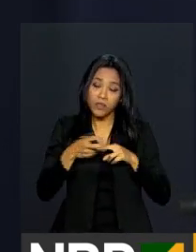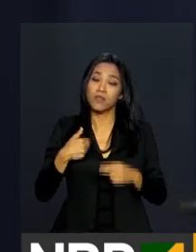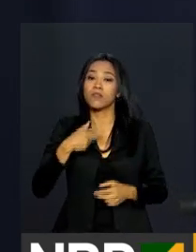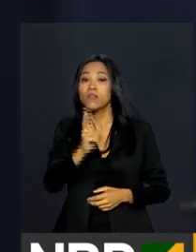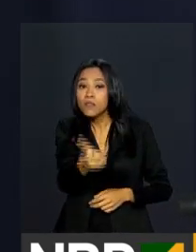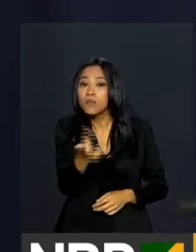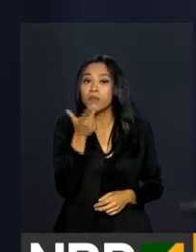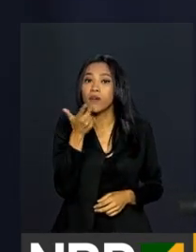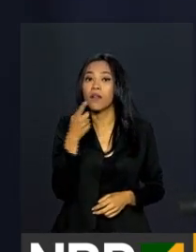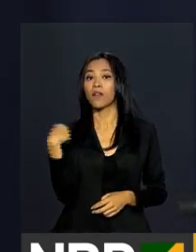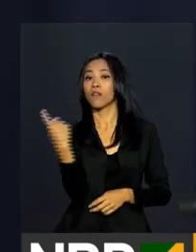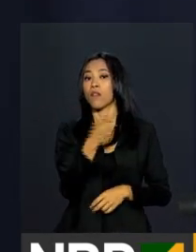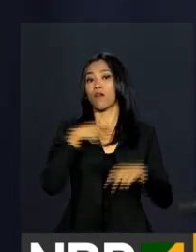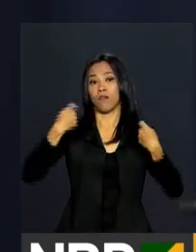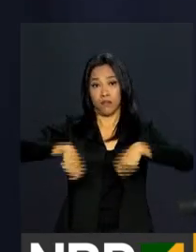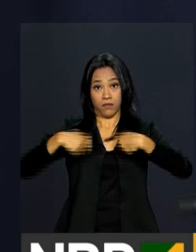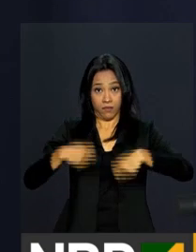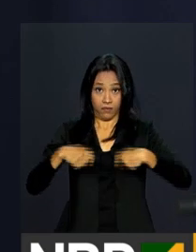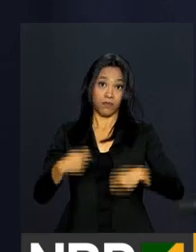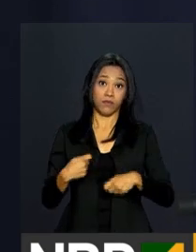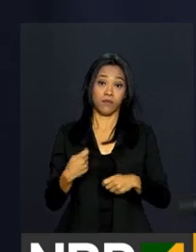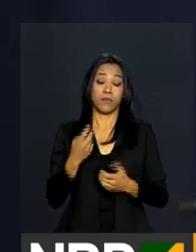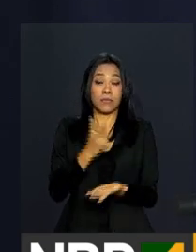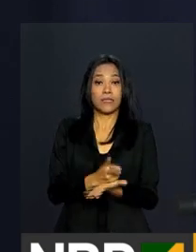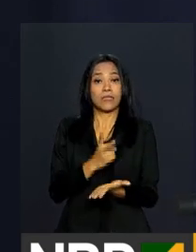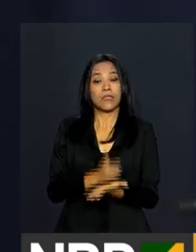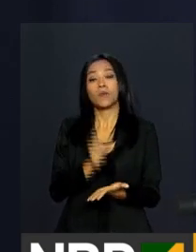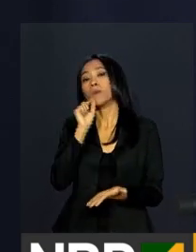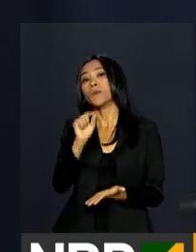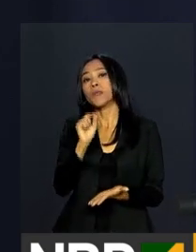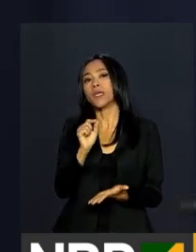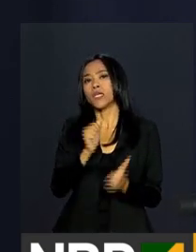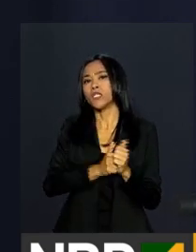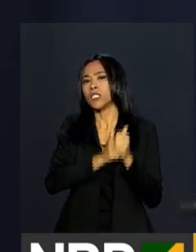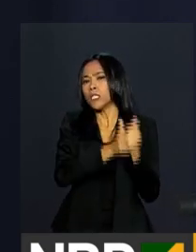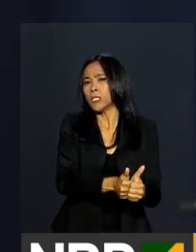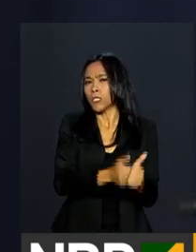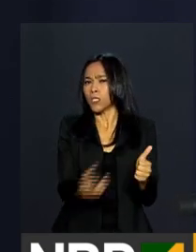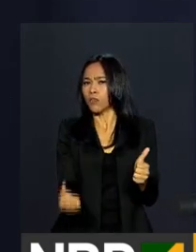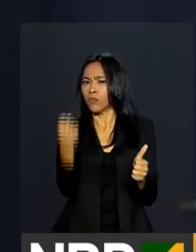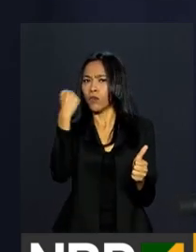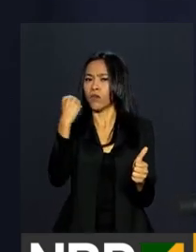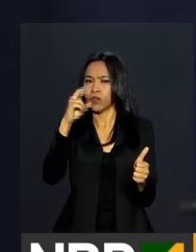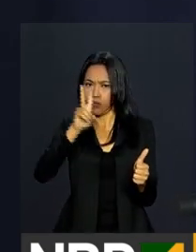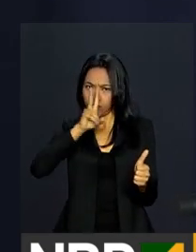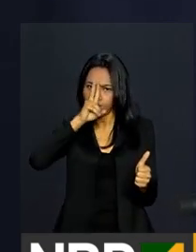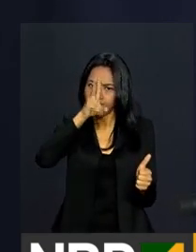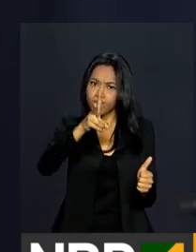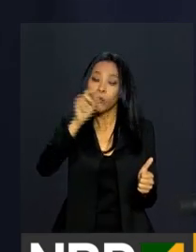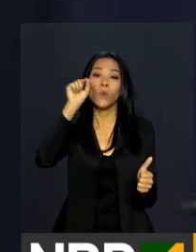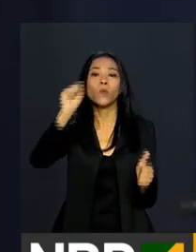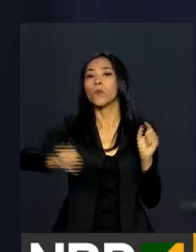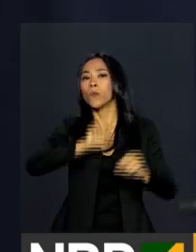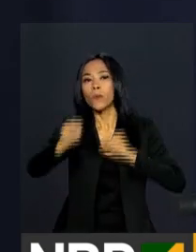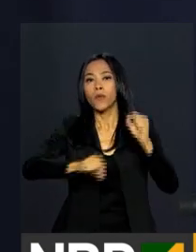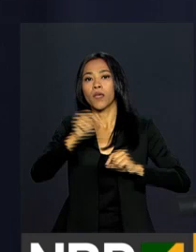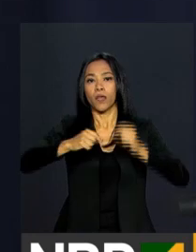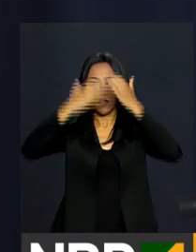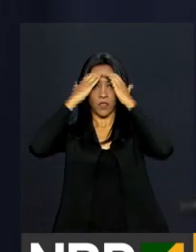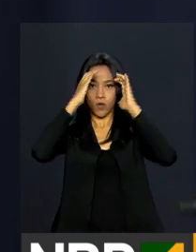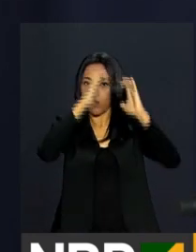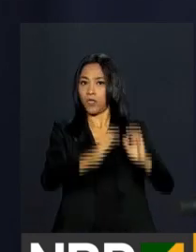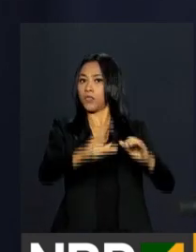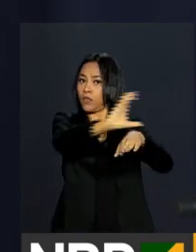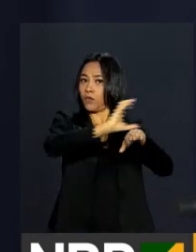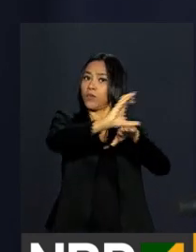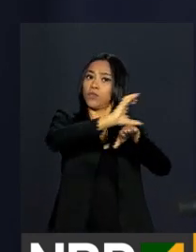nós precisamos a todo momento ter muito presente a ideia do cumprimento muito efetivo, muito forte, muito significativo da ordem normativa,